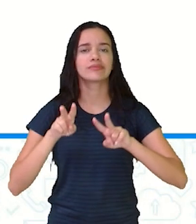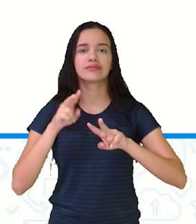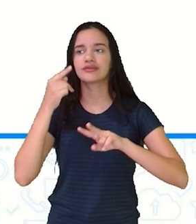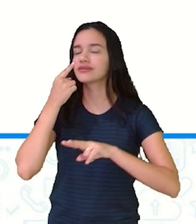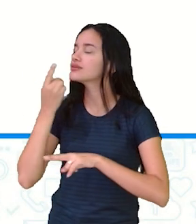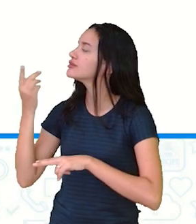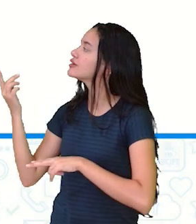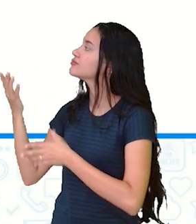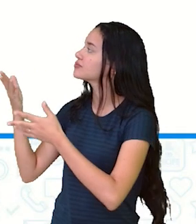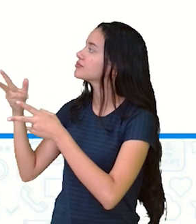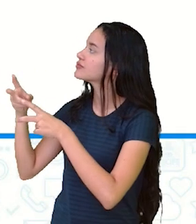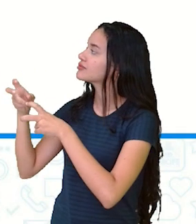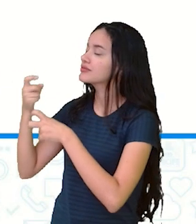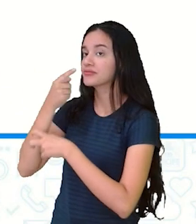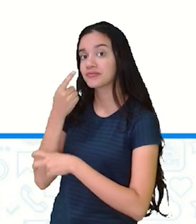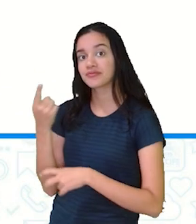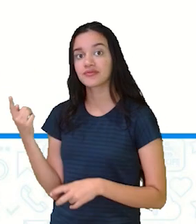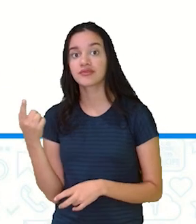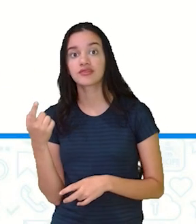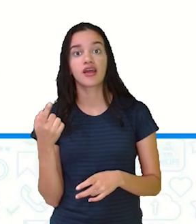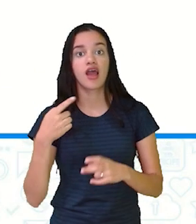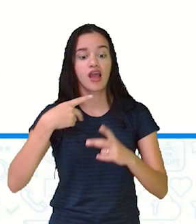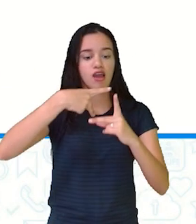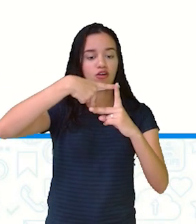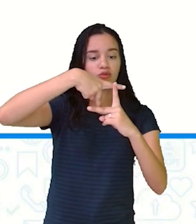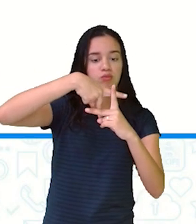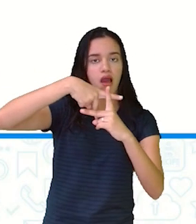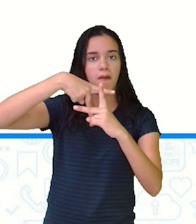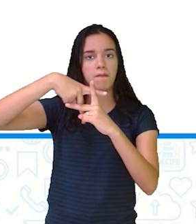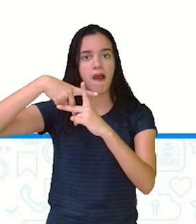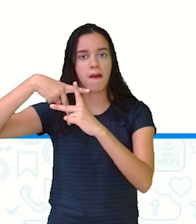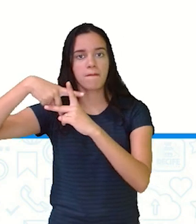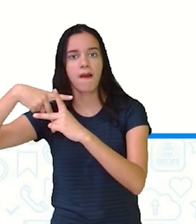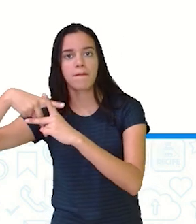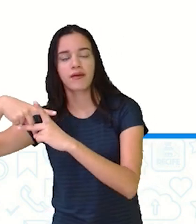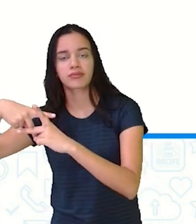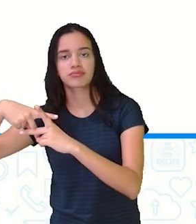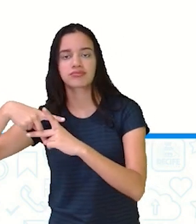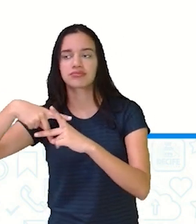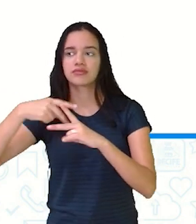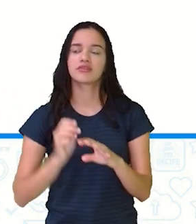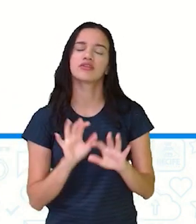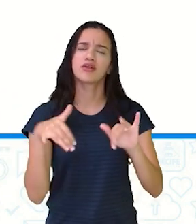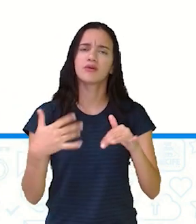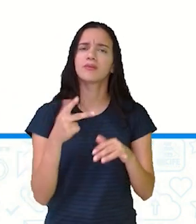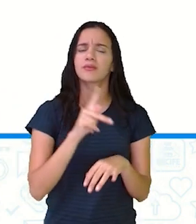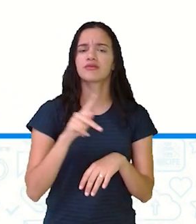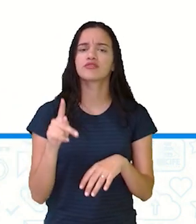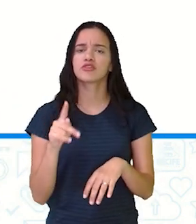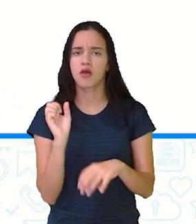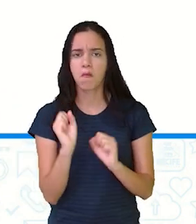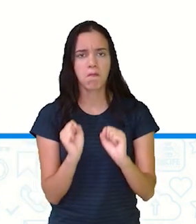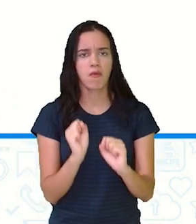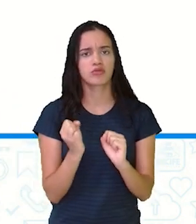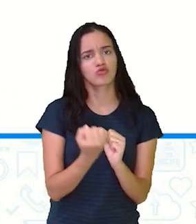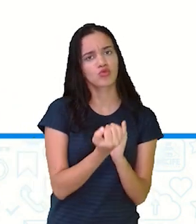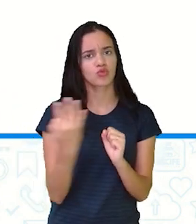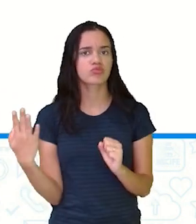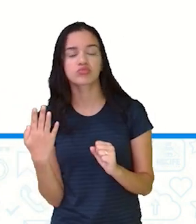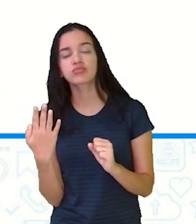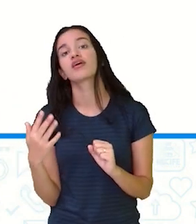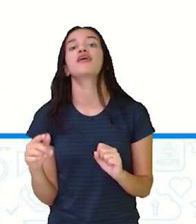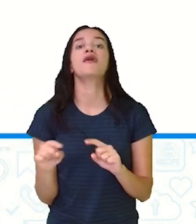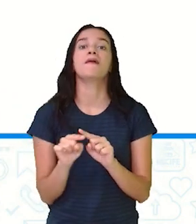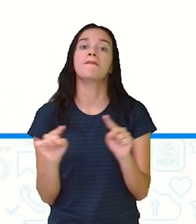abaixo. Quantos cubinhos menores foram necessários para preencher o cubo maior? Professor, eu posso contar? Pode, mas